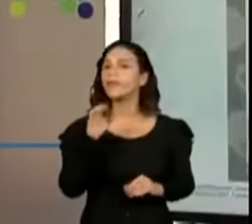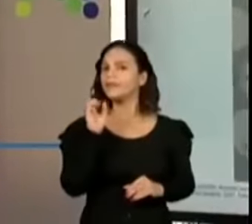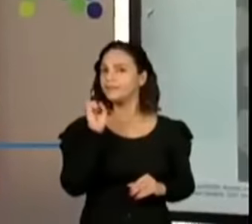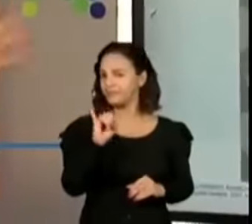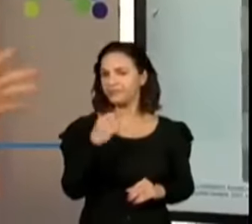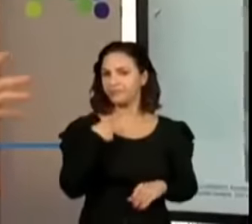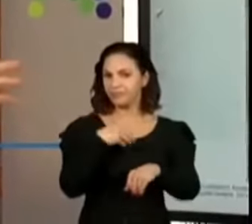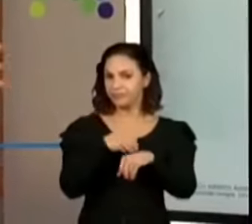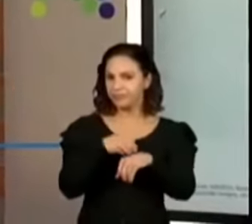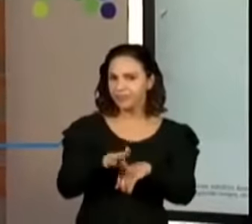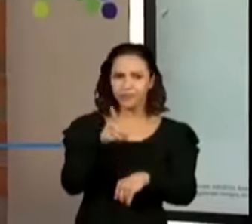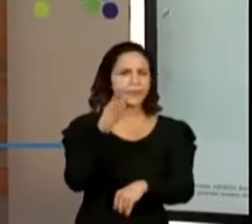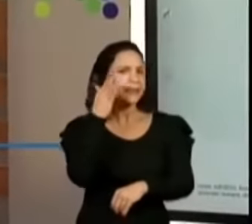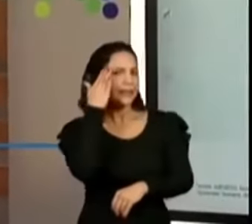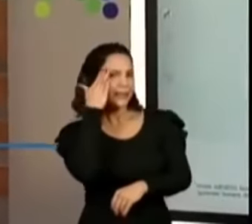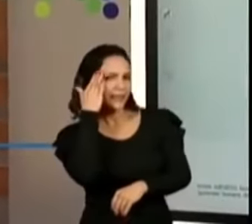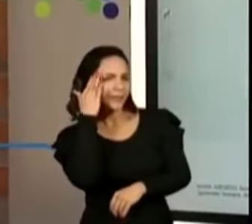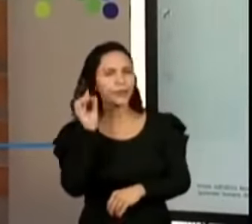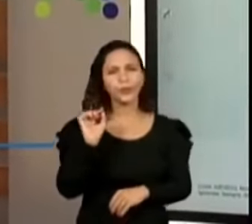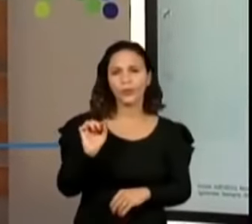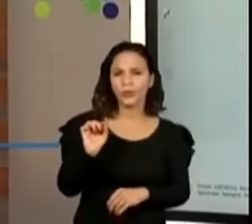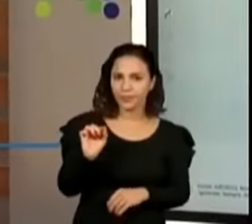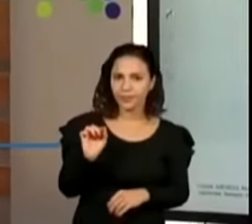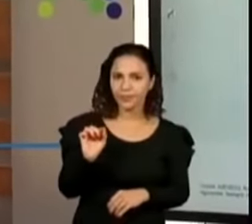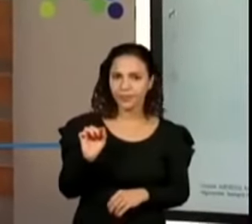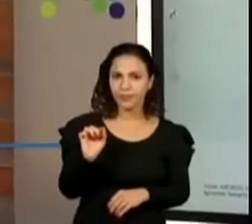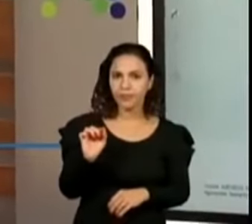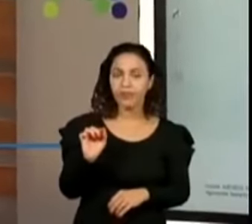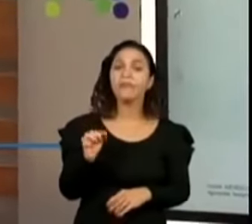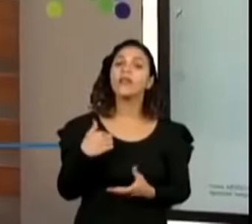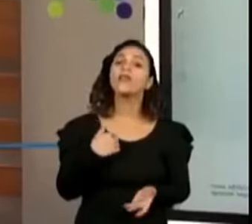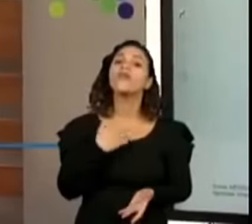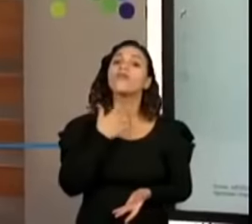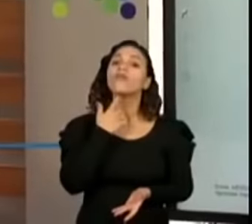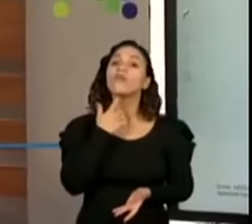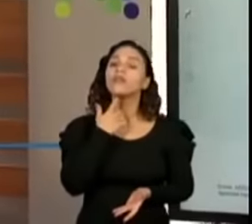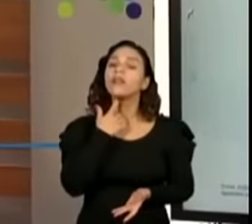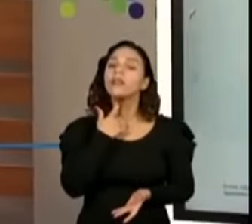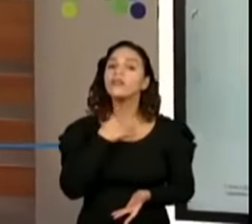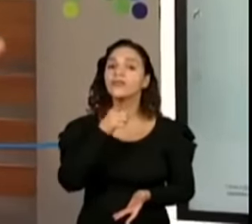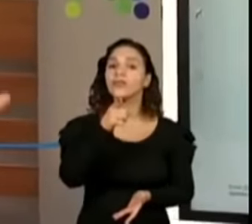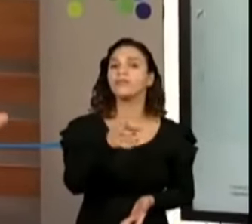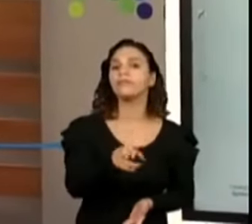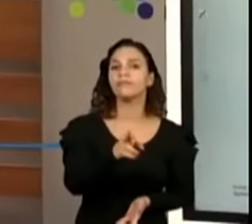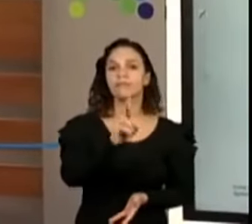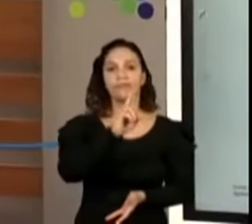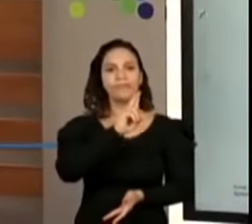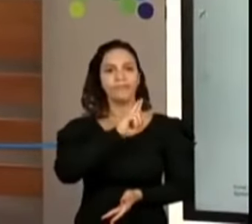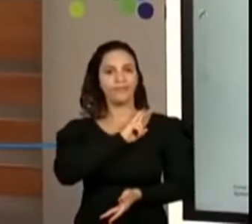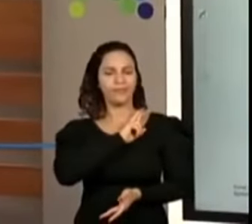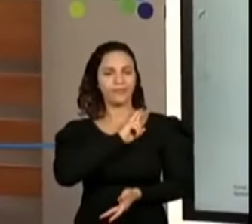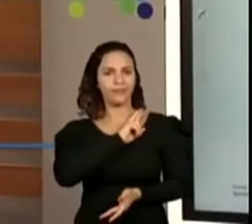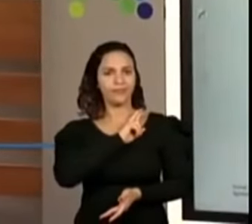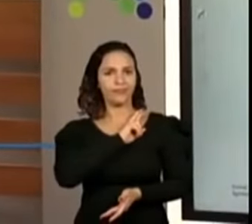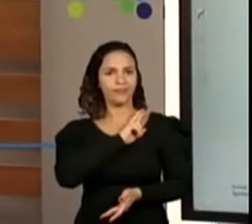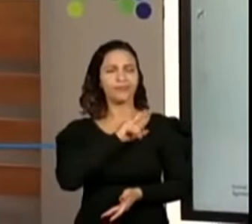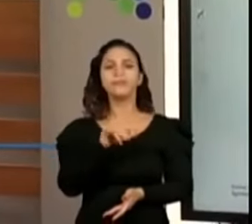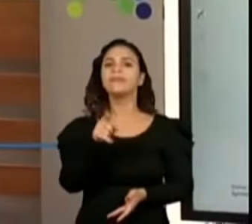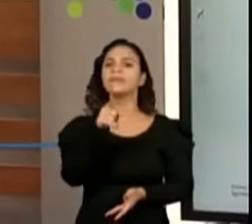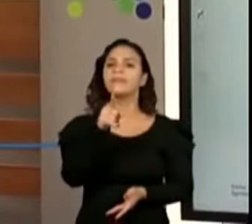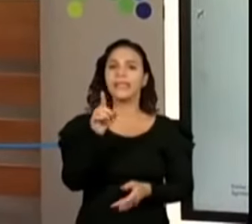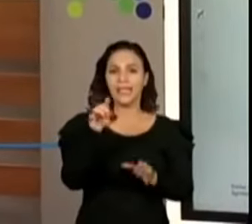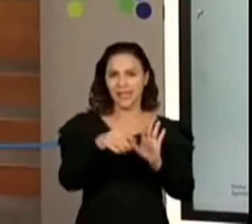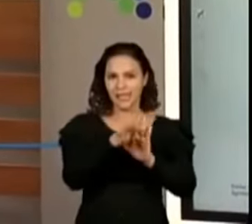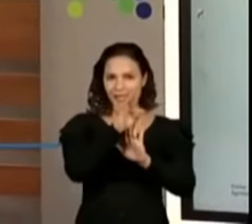em Você Sabia Que? Gostaria de saber de vocês o que vocês pensam que aprenderão na leitura